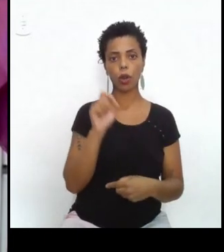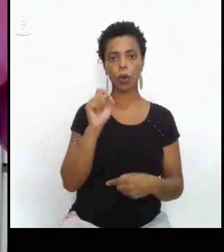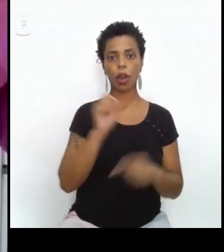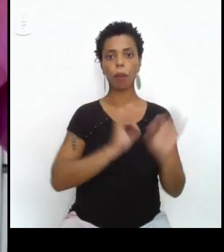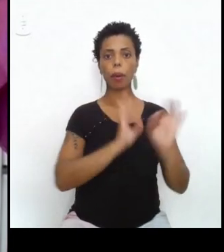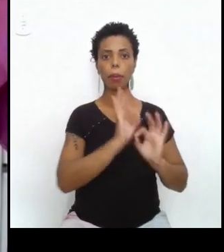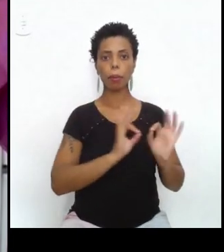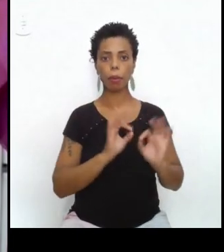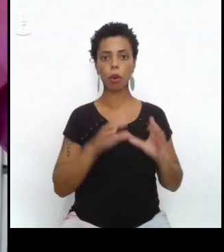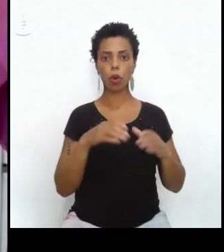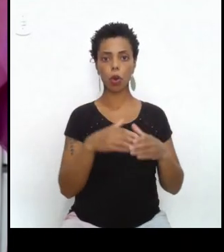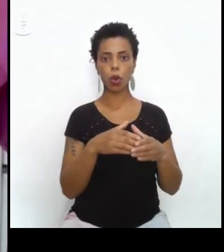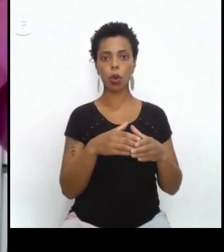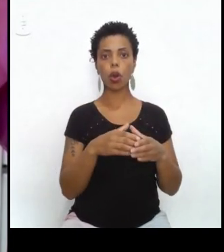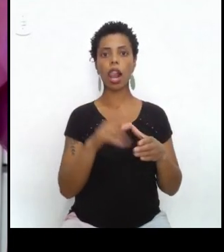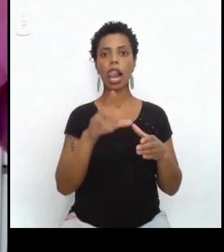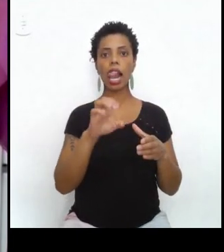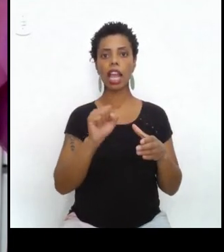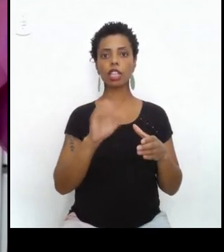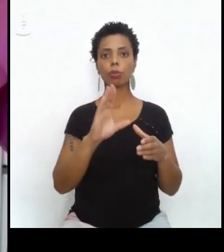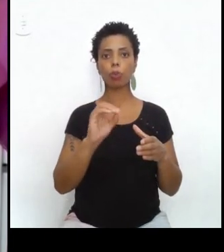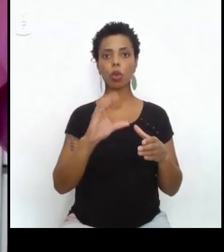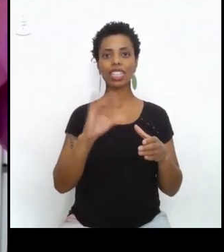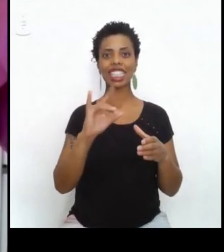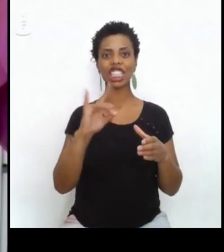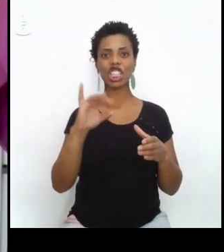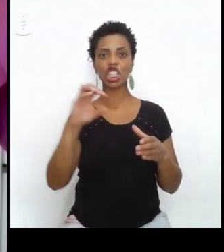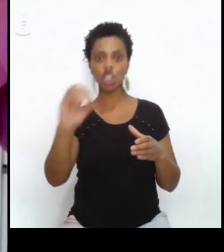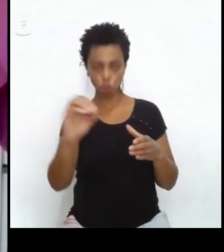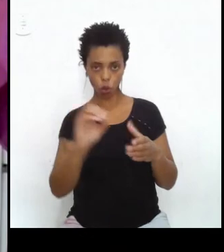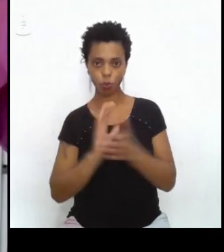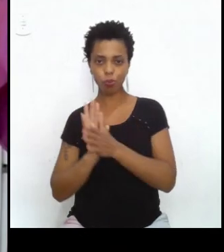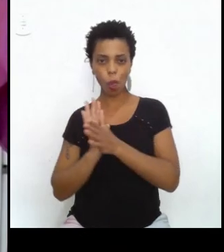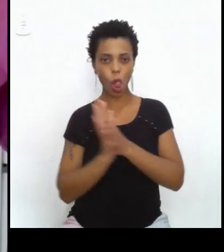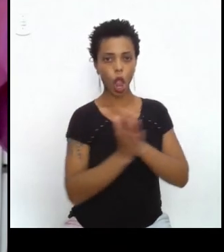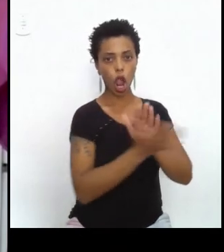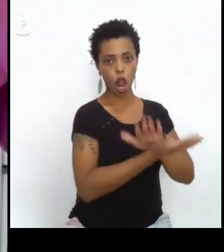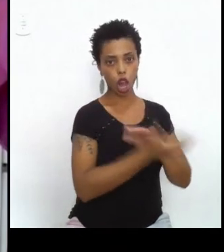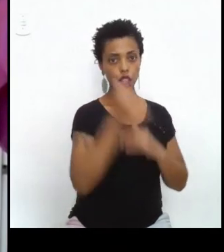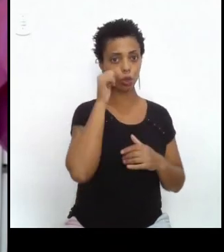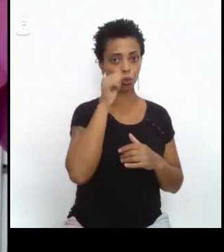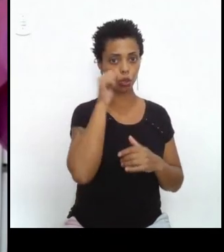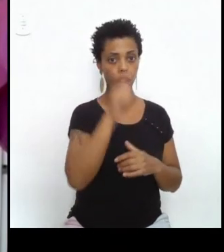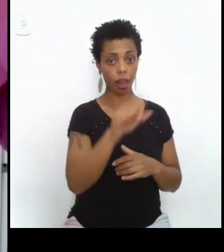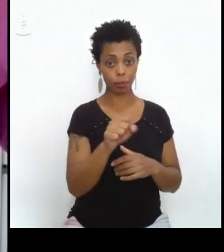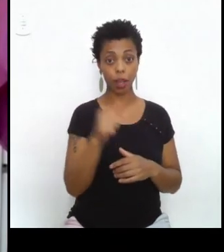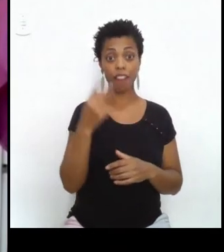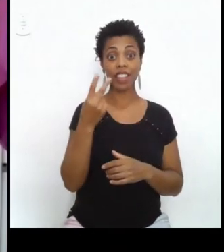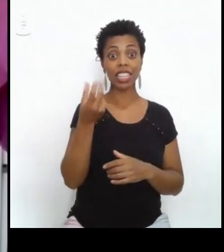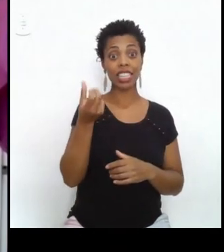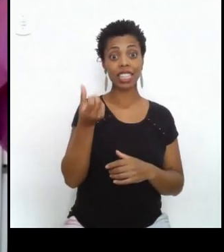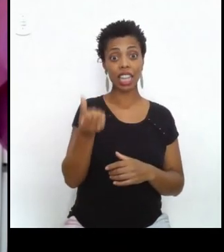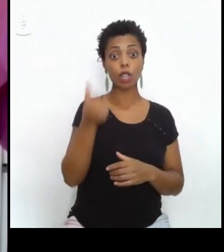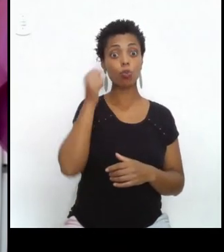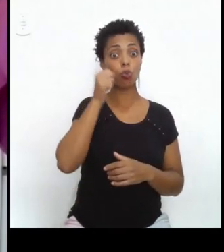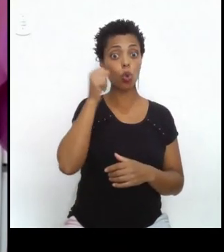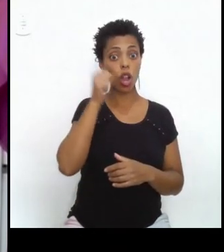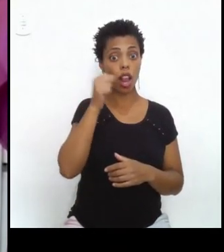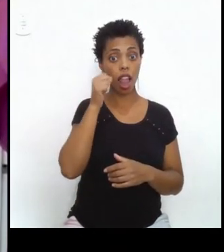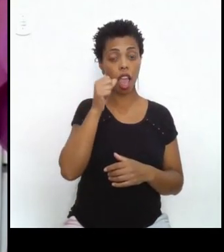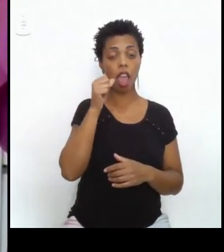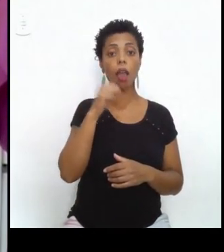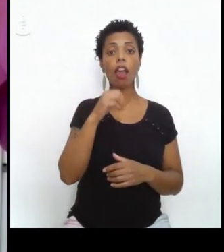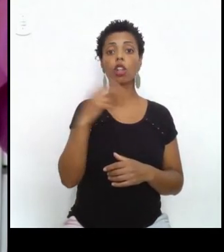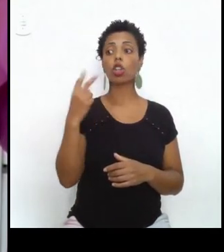pelo grupo de pesquisa lesbocidio apontou e 126 mulheres foram mortas de 2014 a2017 Só pelo